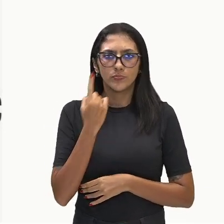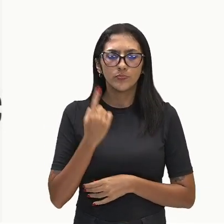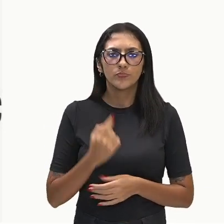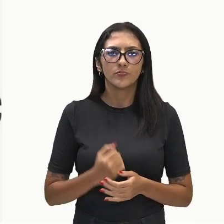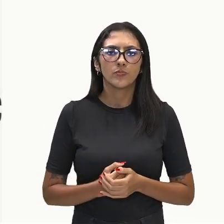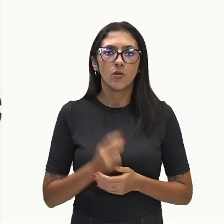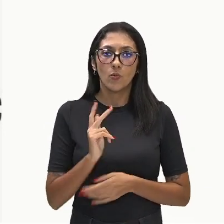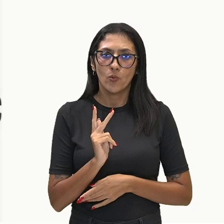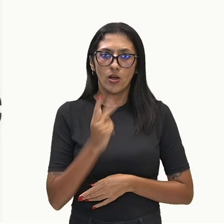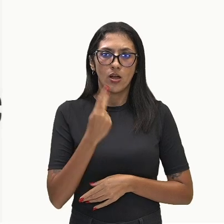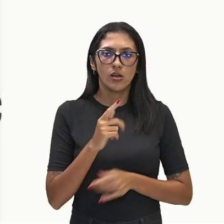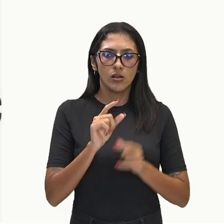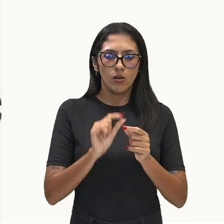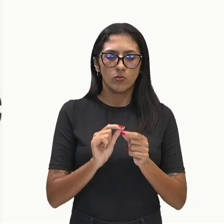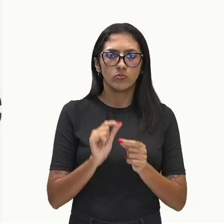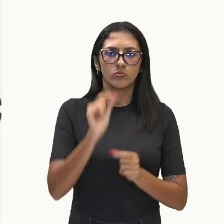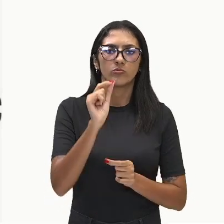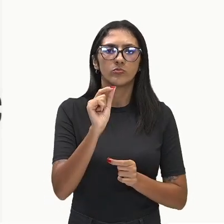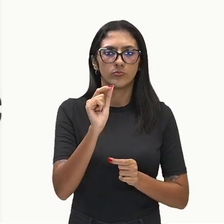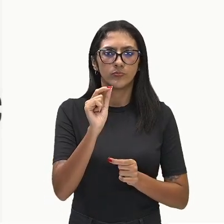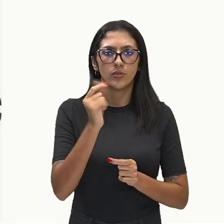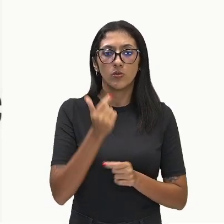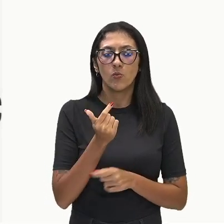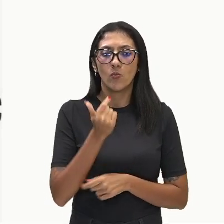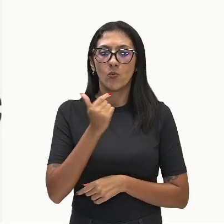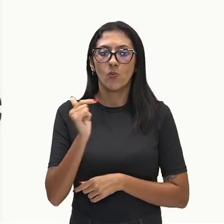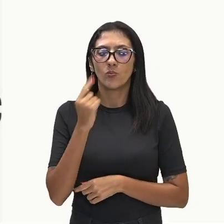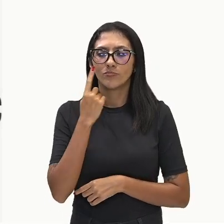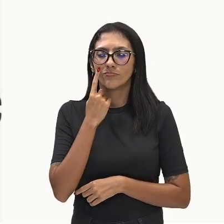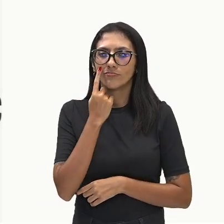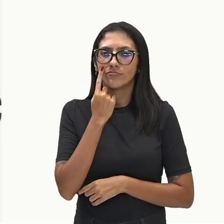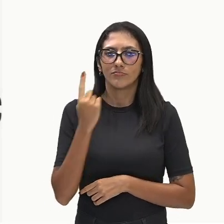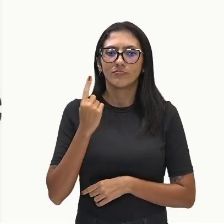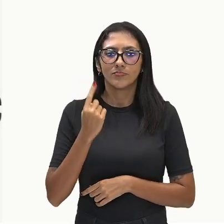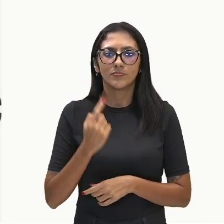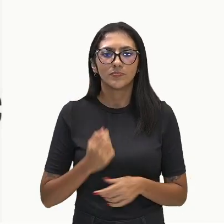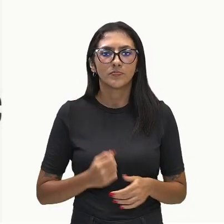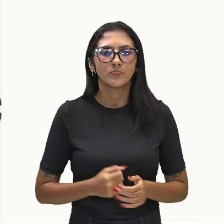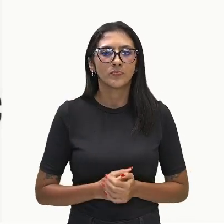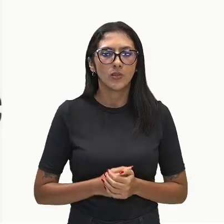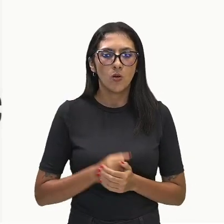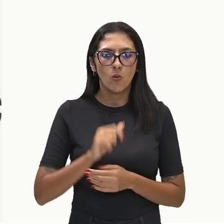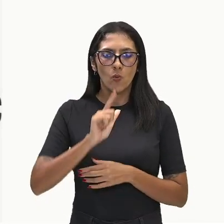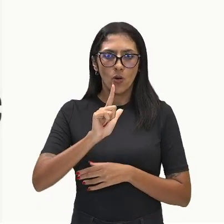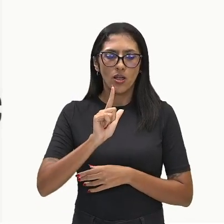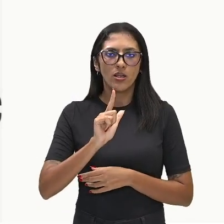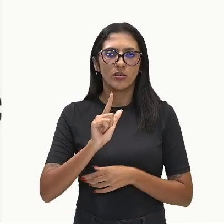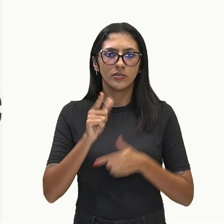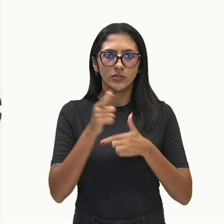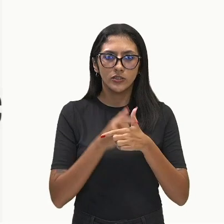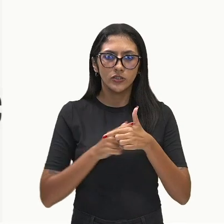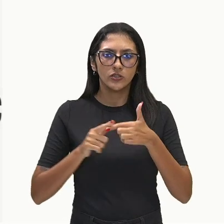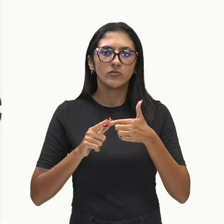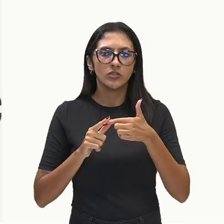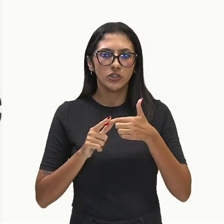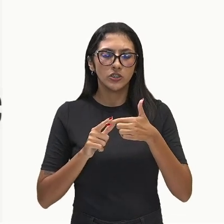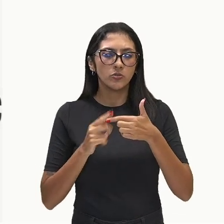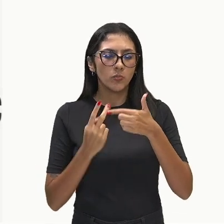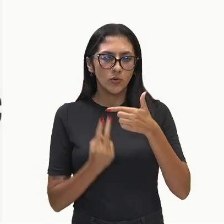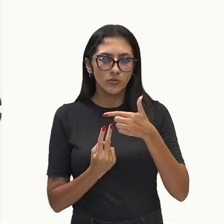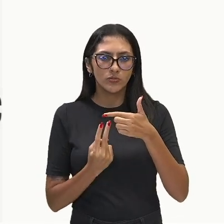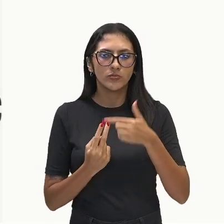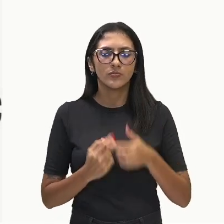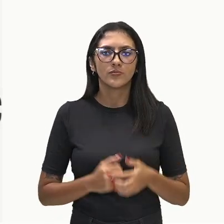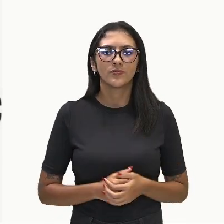a altura e o outro cateto vai ser a metade do lado. A gente não dividiu o triângulo ao meio?